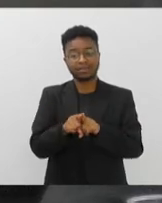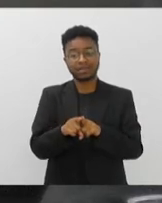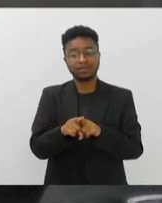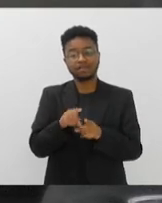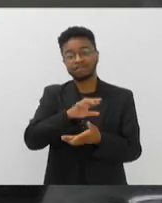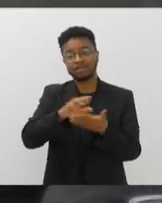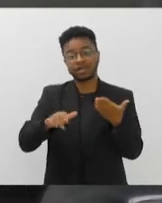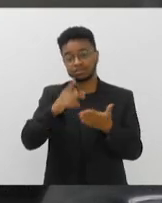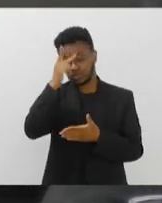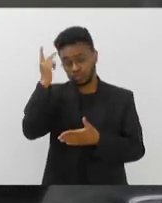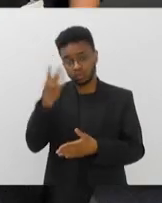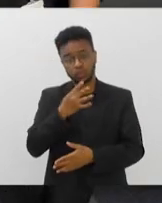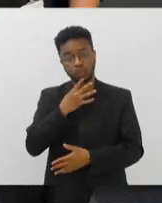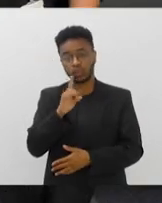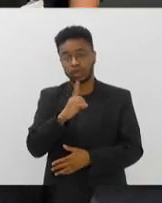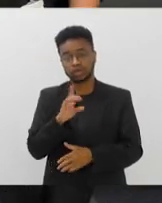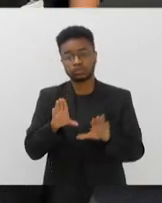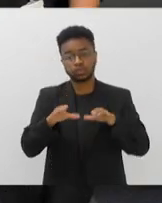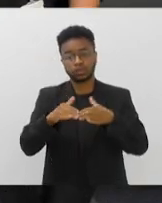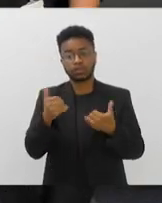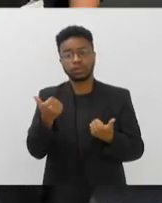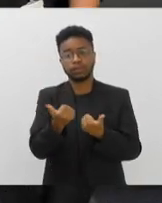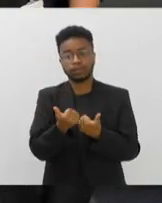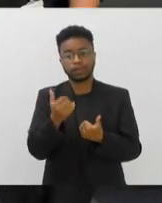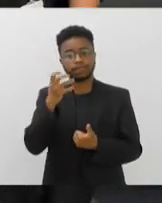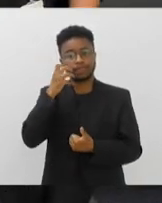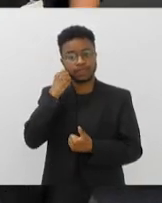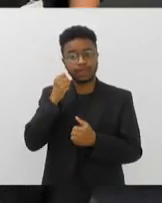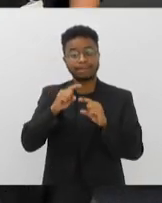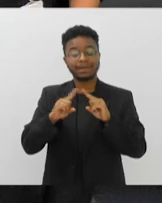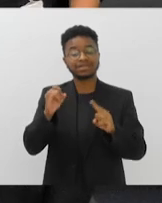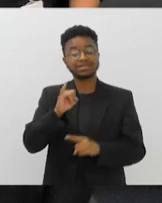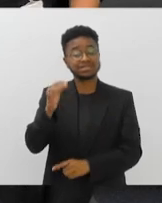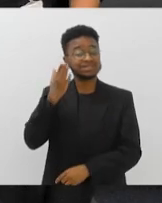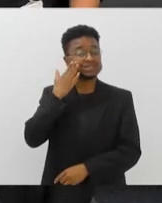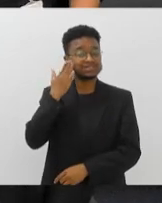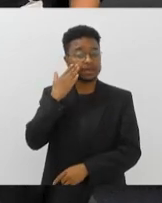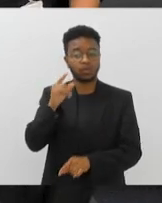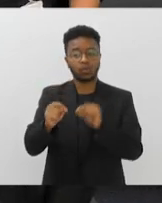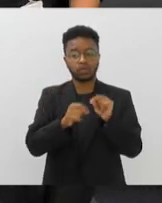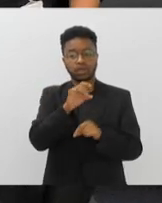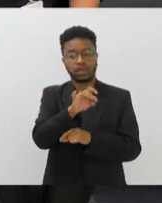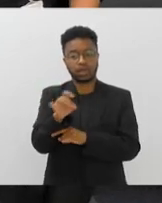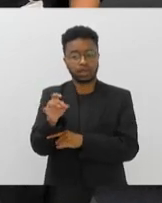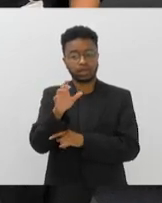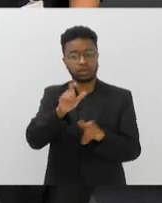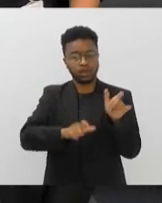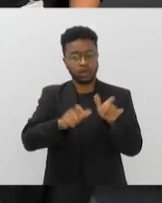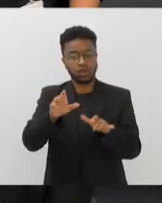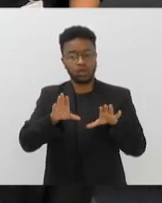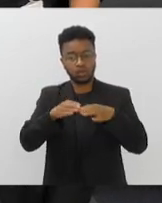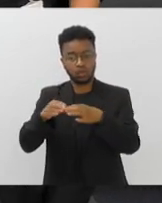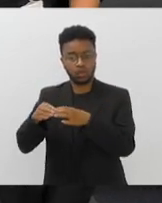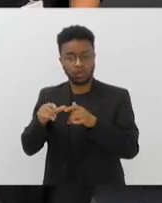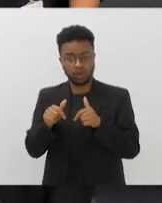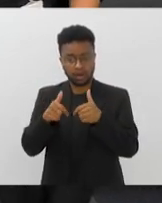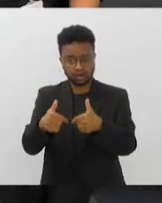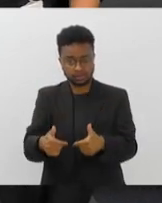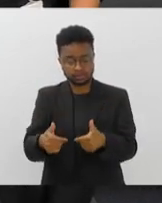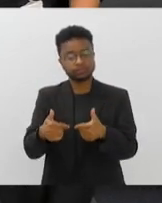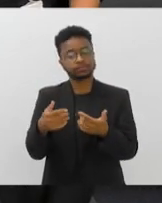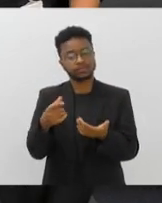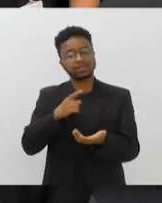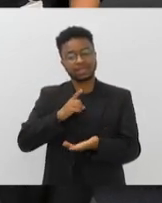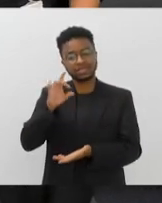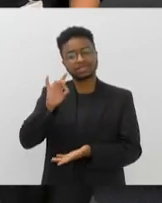conhece os grupos de apoio adoção e que se soubessem o que os grupos de apoio adoção fazem elas Com